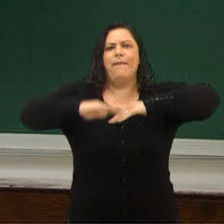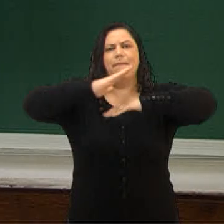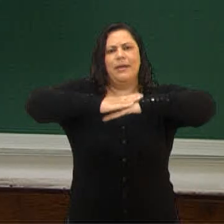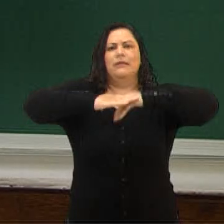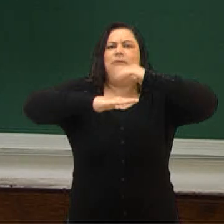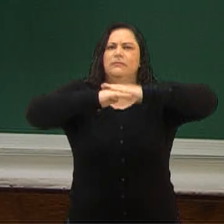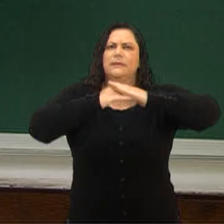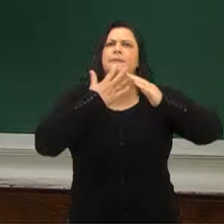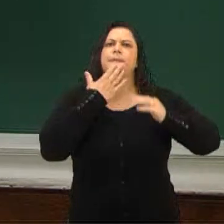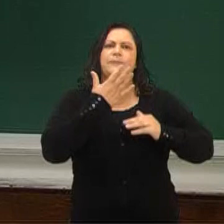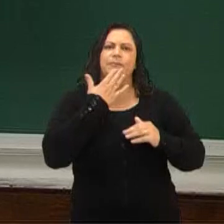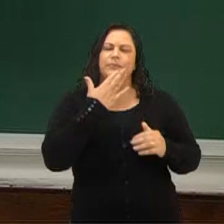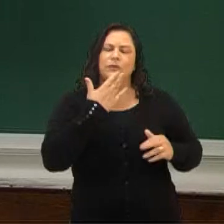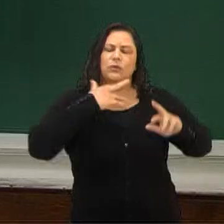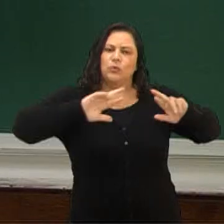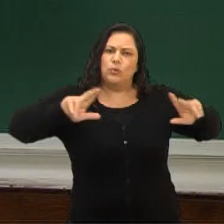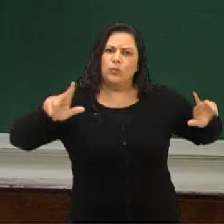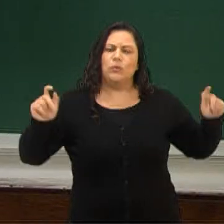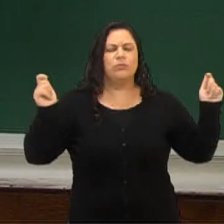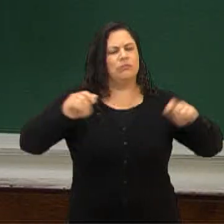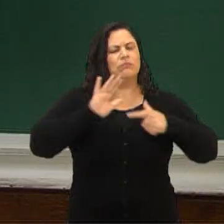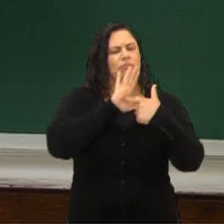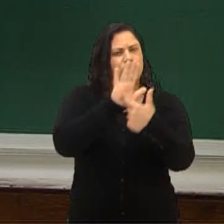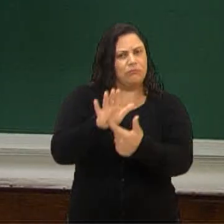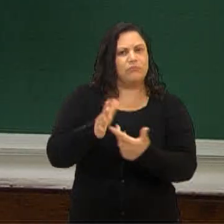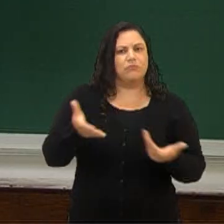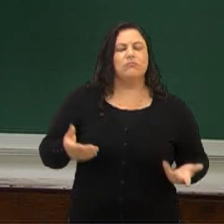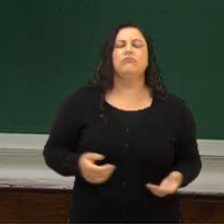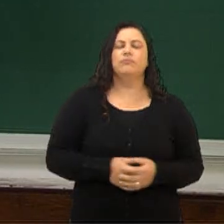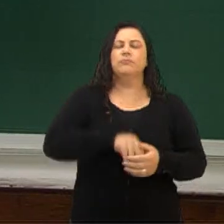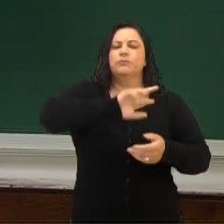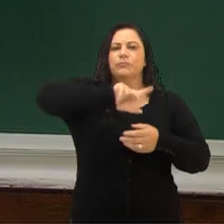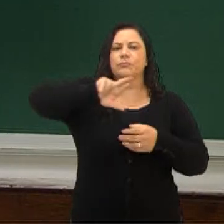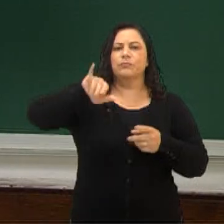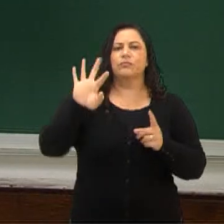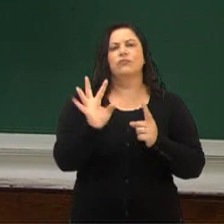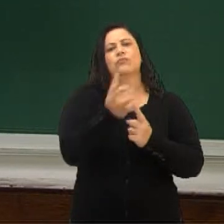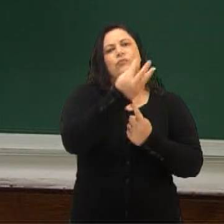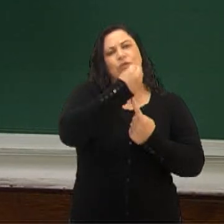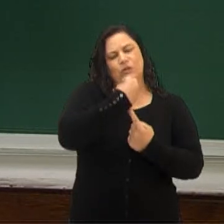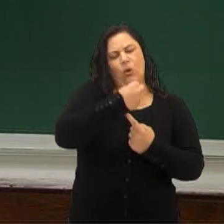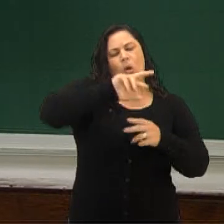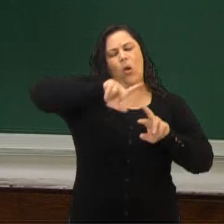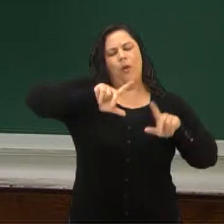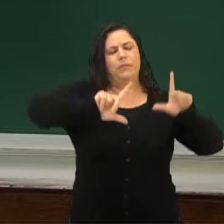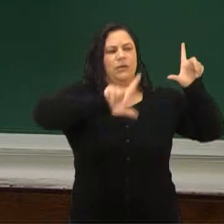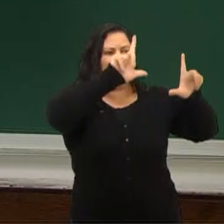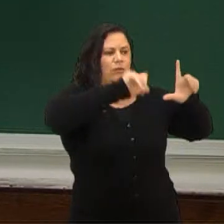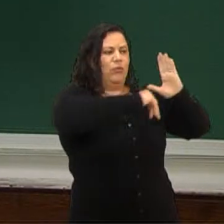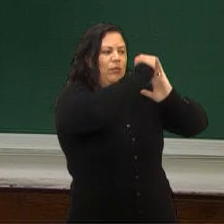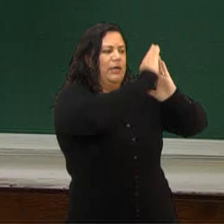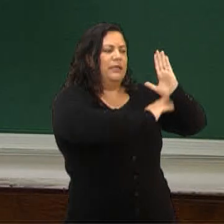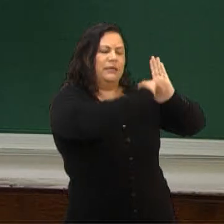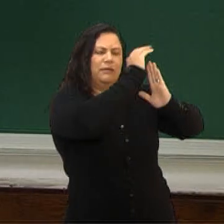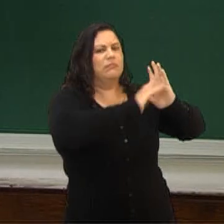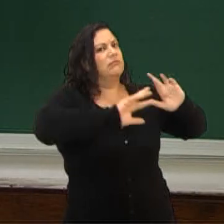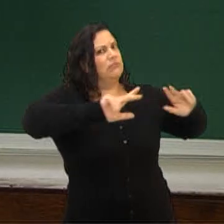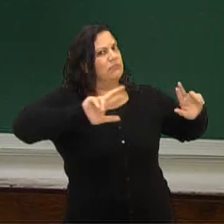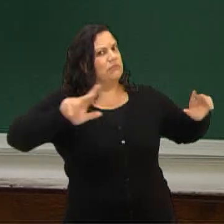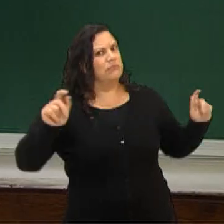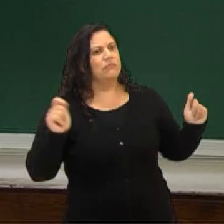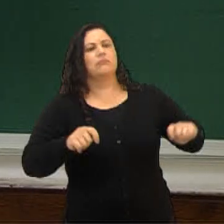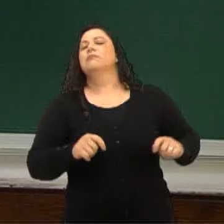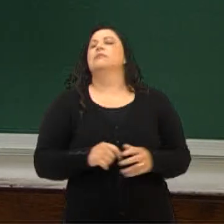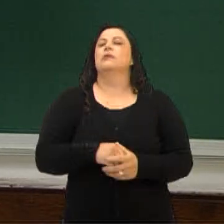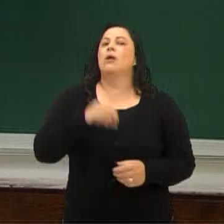obra da Caveira, que é uma inspiração de Cézanne, que a gente fez aqui, né, das três caveiras, o pirâmide de crânio, ou do Perrault,